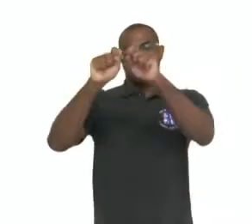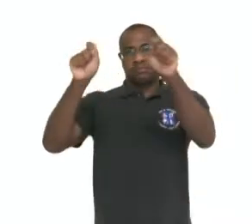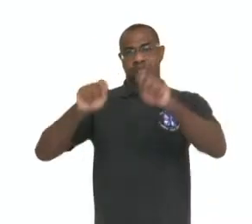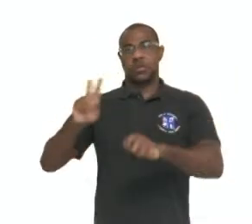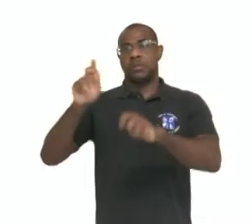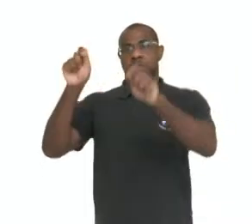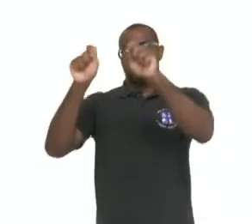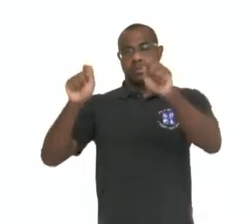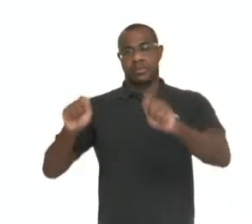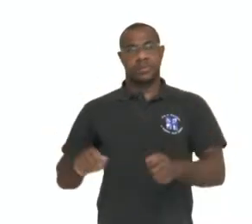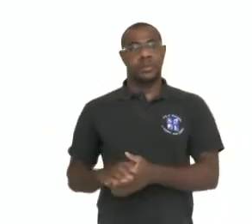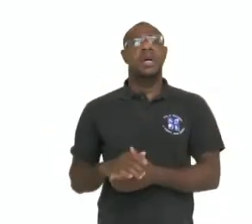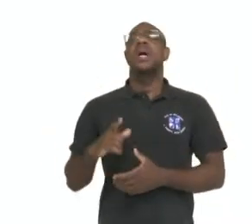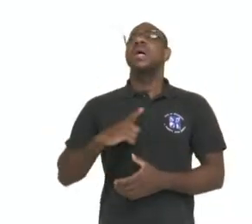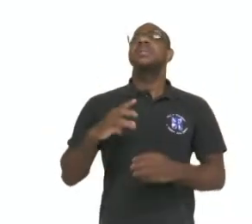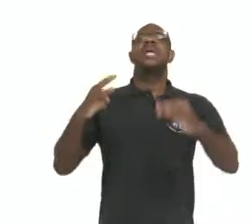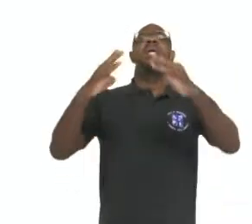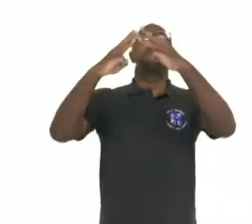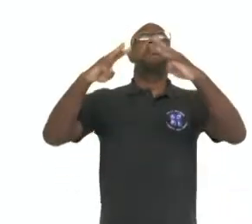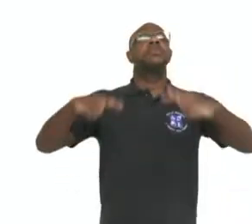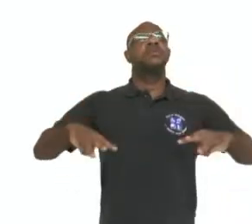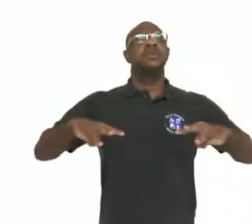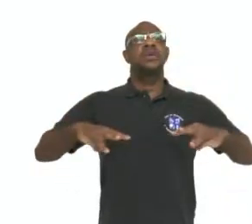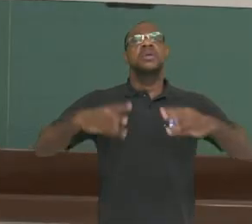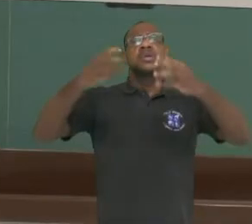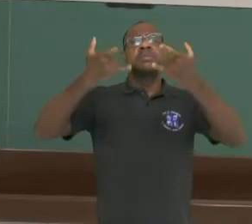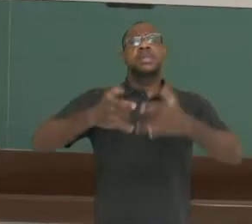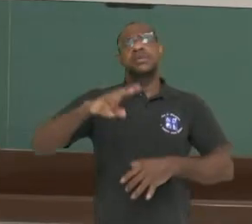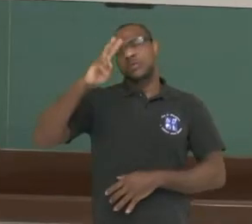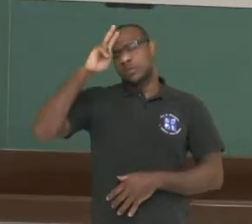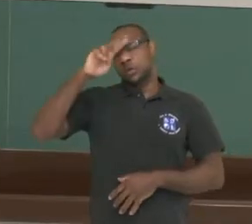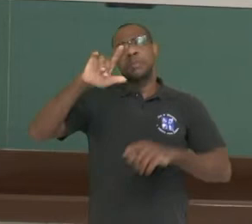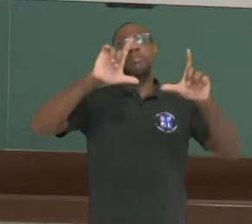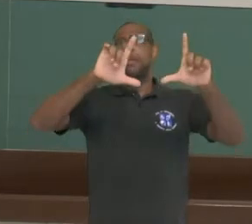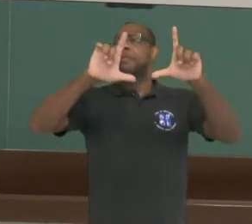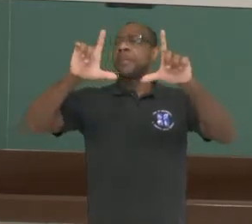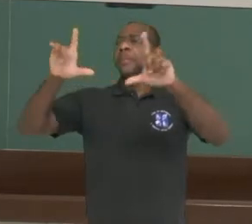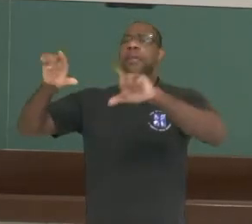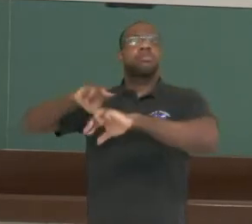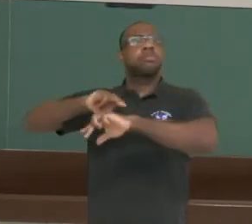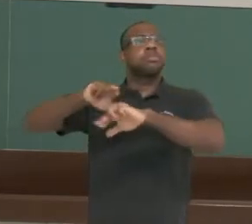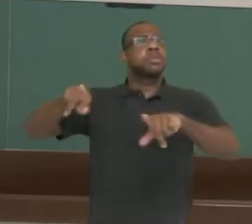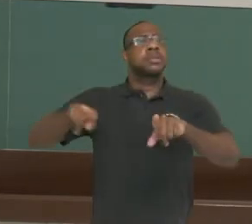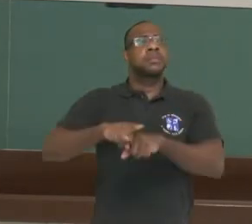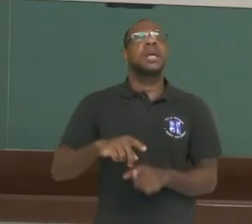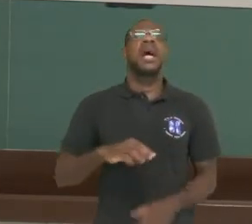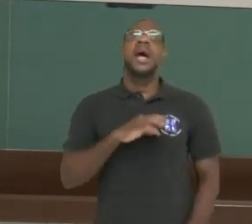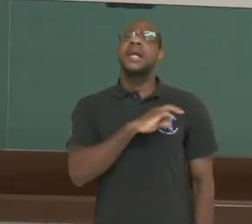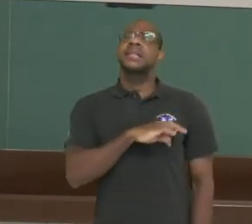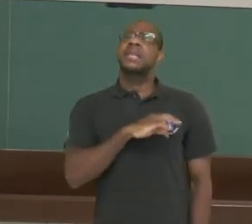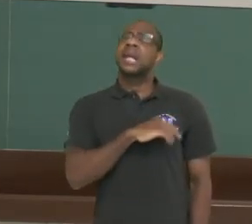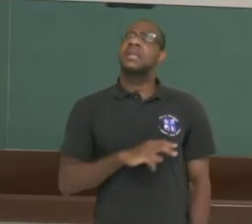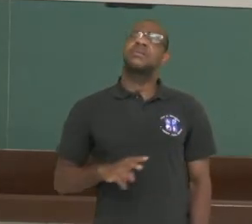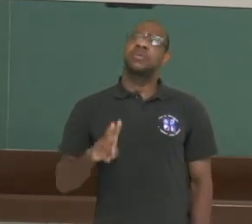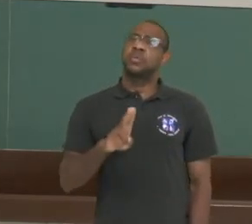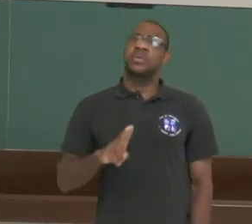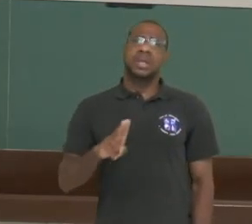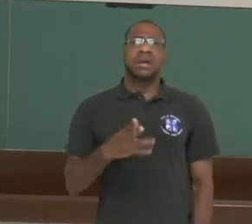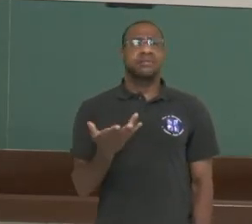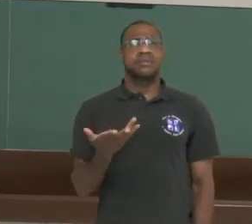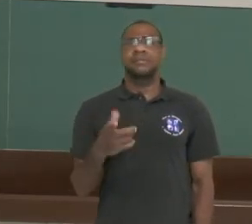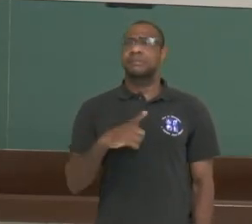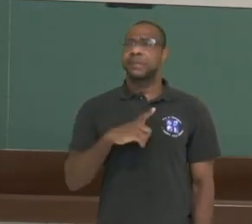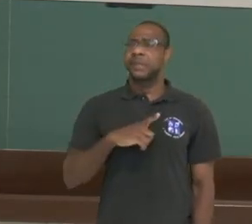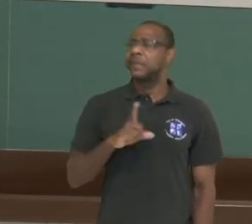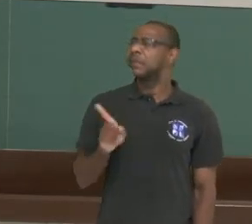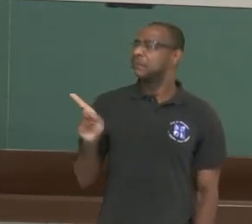museu contando essa história em Lippe, né, sobre essa batalha de Teutoburgo. E a técnica utilizada para quebrar essas 3 legiões foi